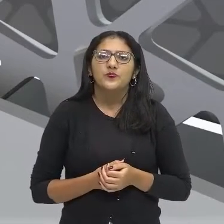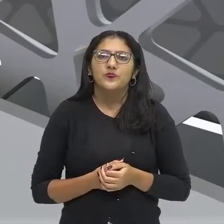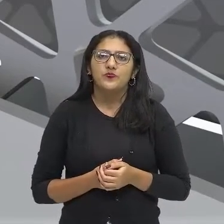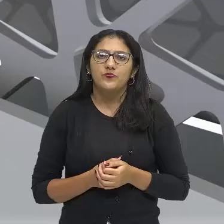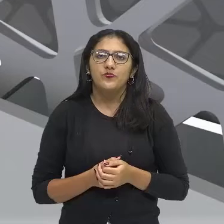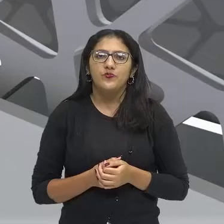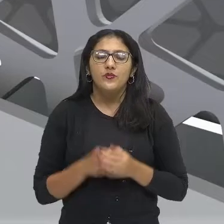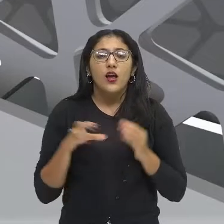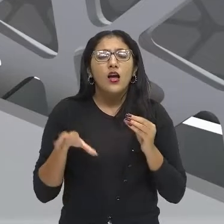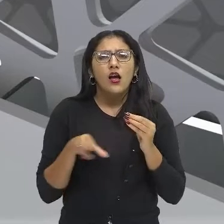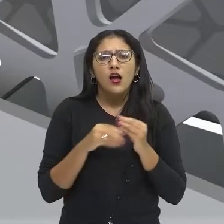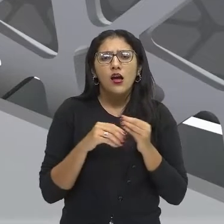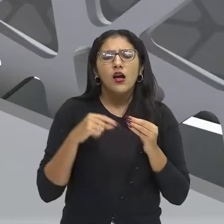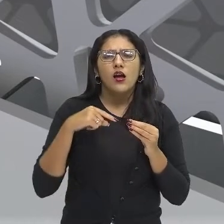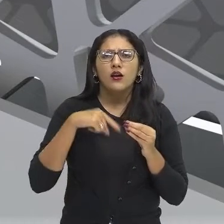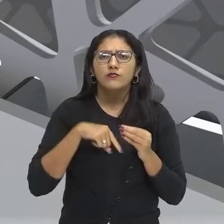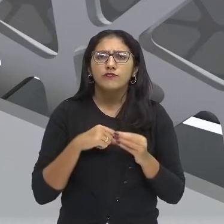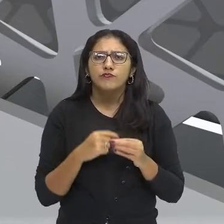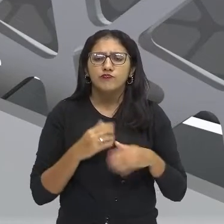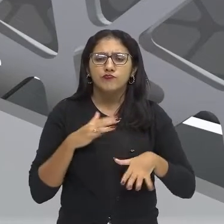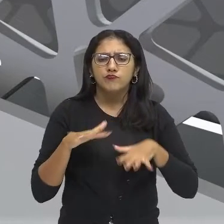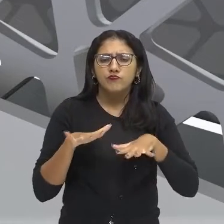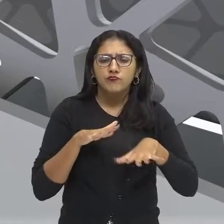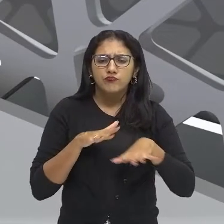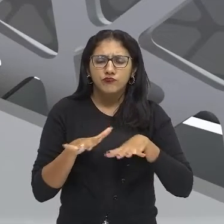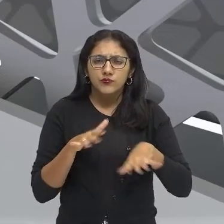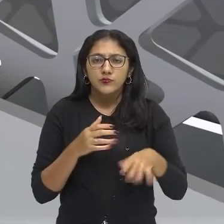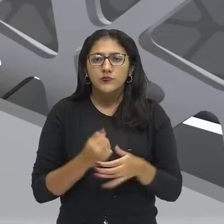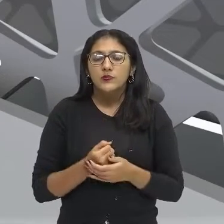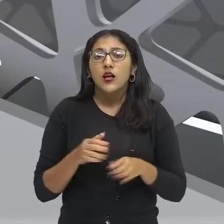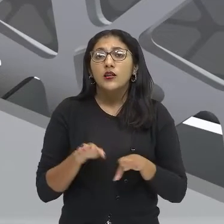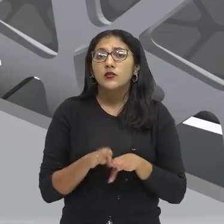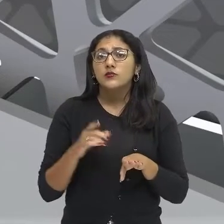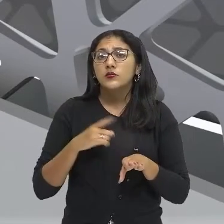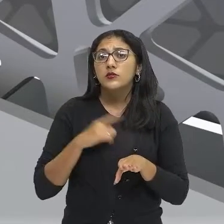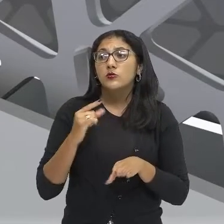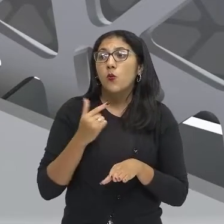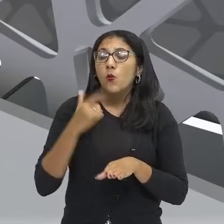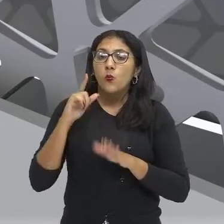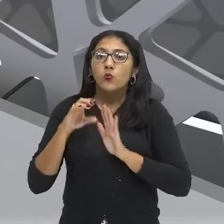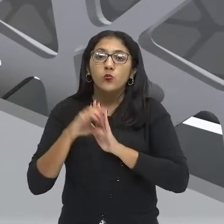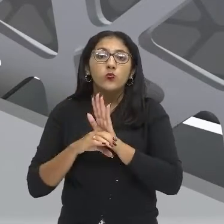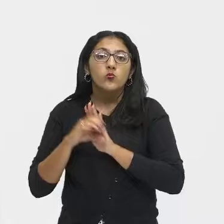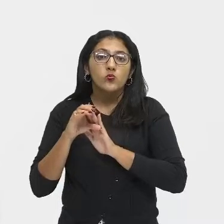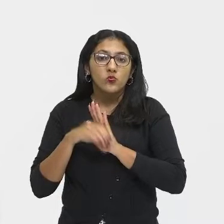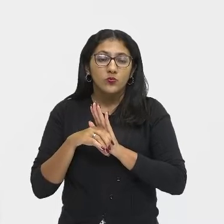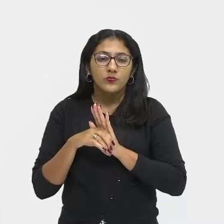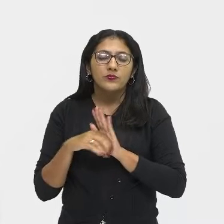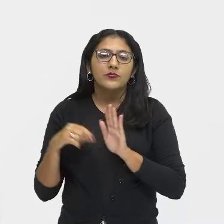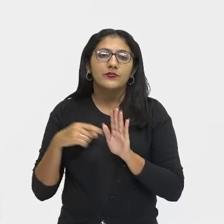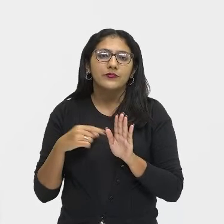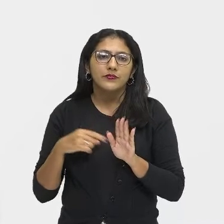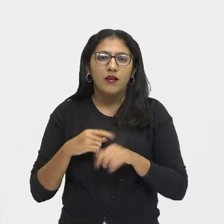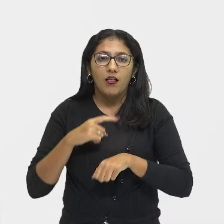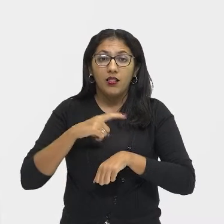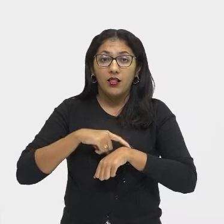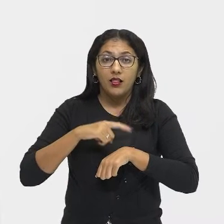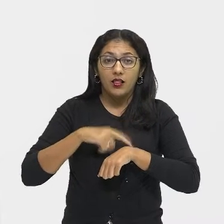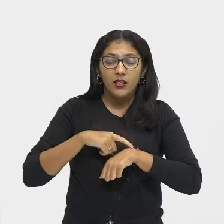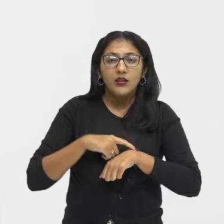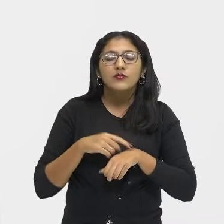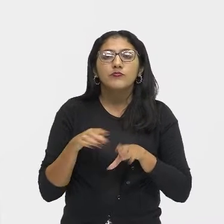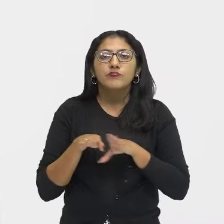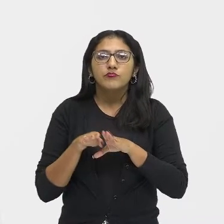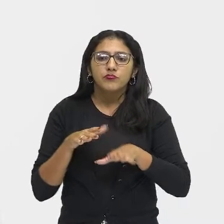desse conceito de ritmo, nós também trabalhamos dois outros conceitos, que é o tempo e o compasso. O que é o